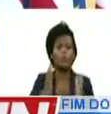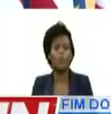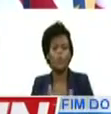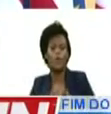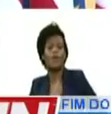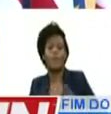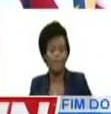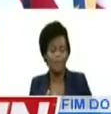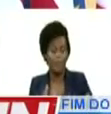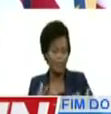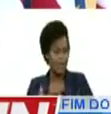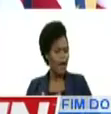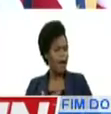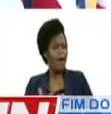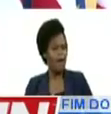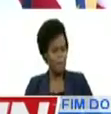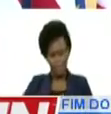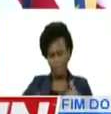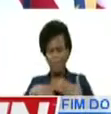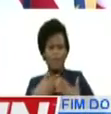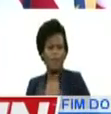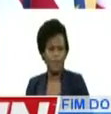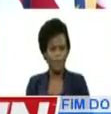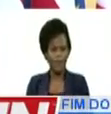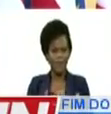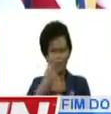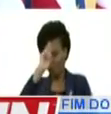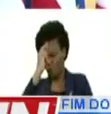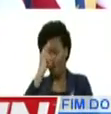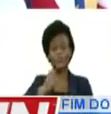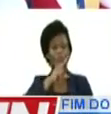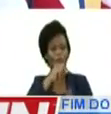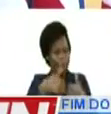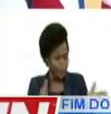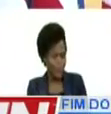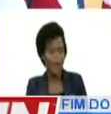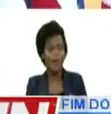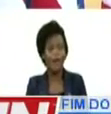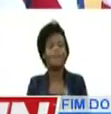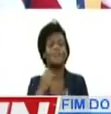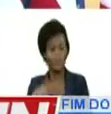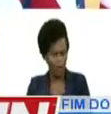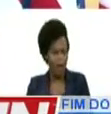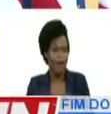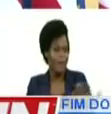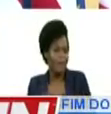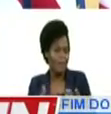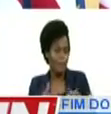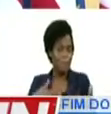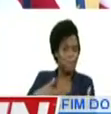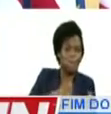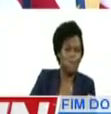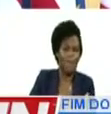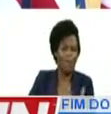especialmente setores que, com alma, entrega, disponibilidade absoluta,